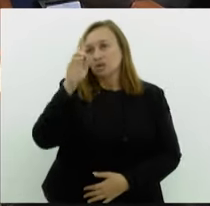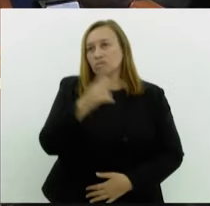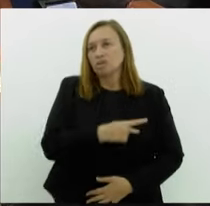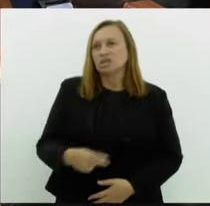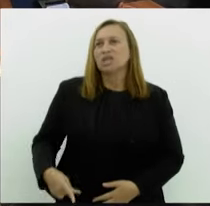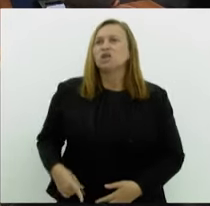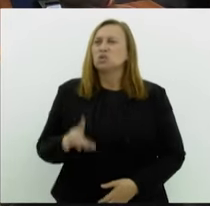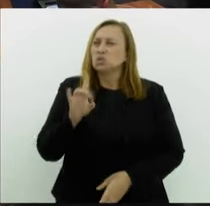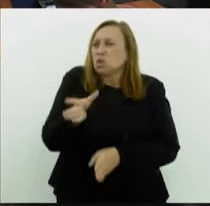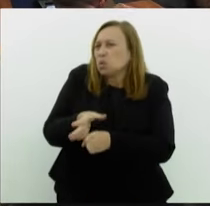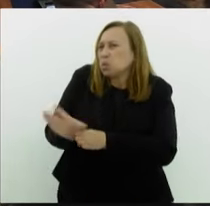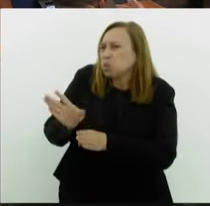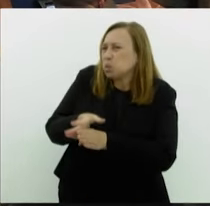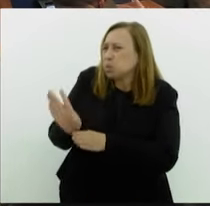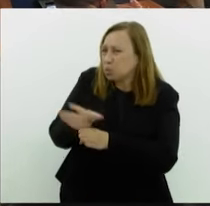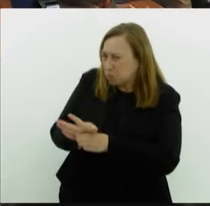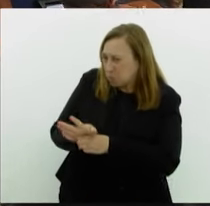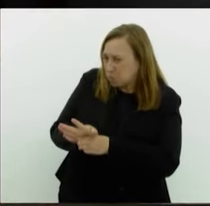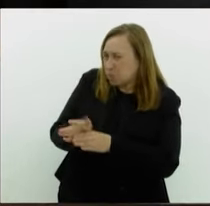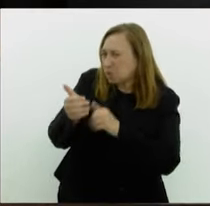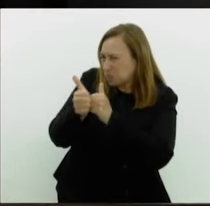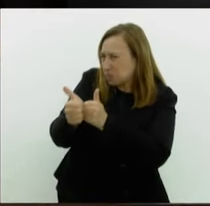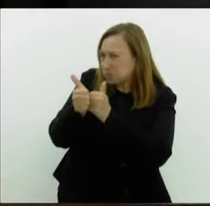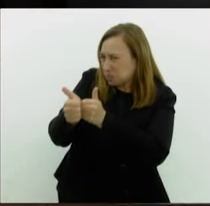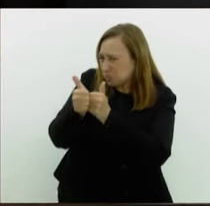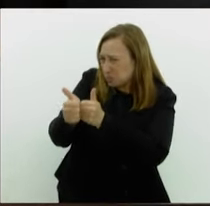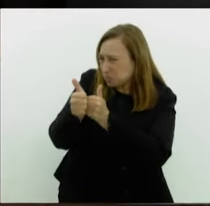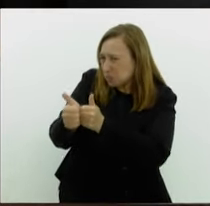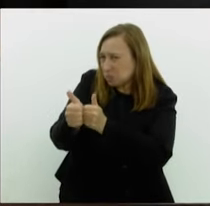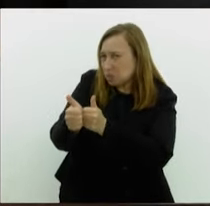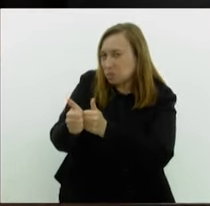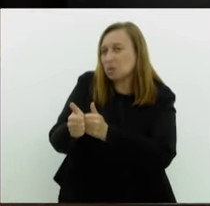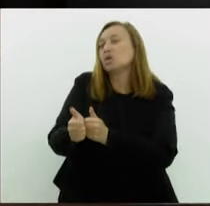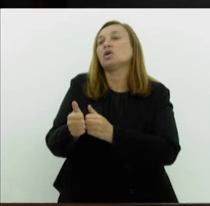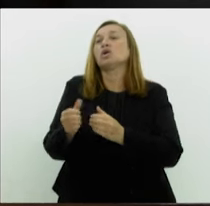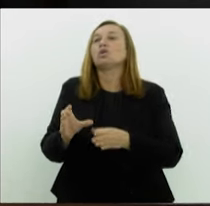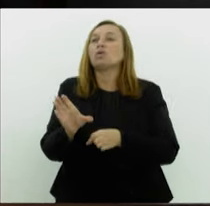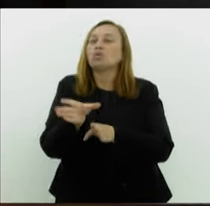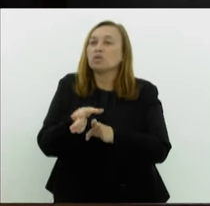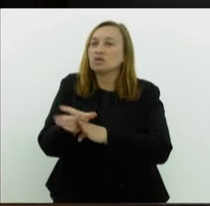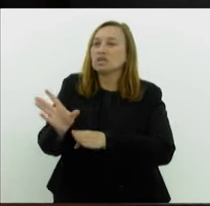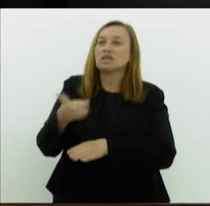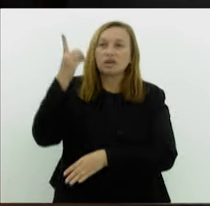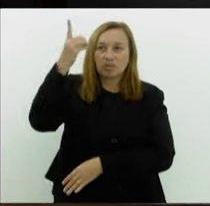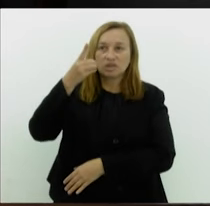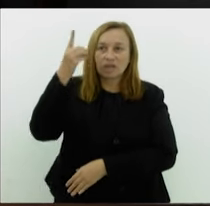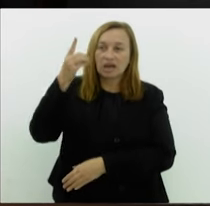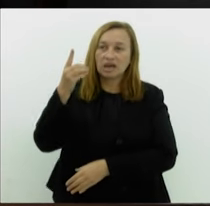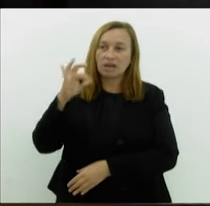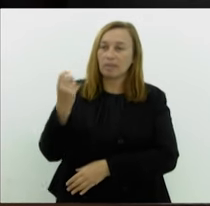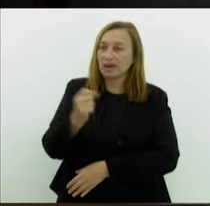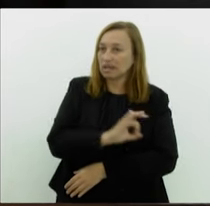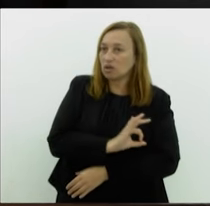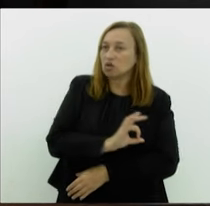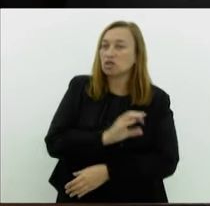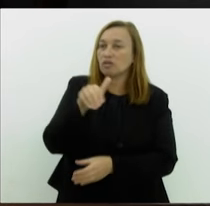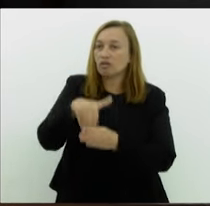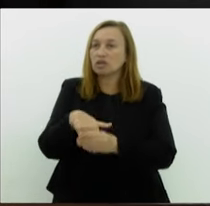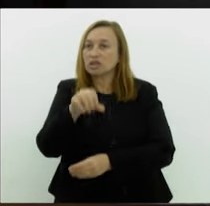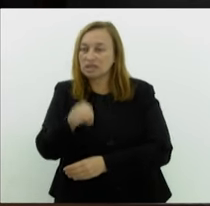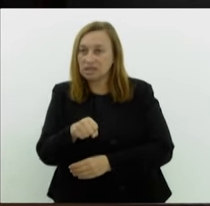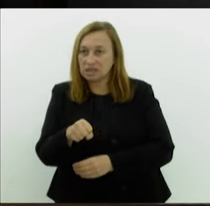para orientação, que seguindo o conselho da deputada Marta Rocha, vota sim, quem aprova, vota